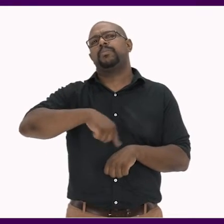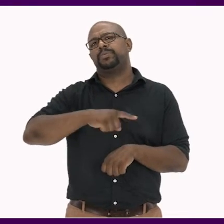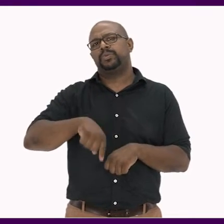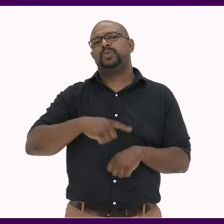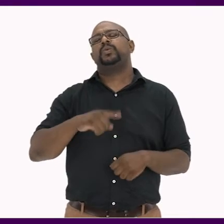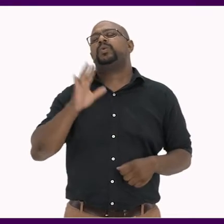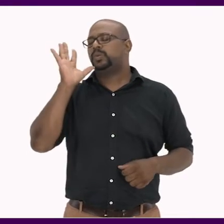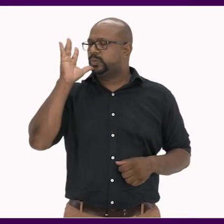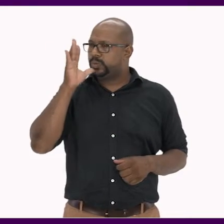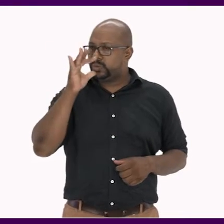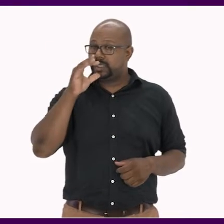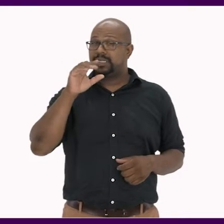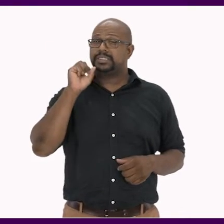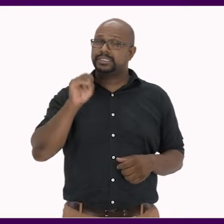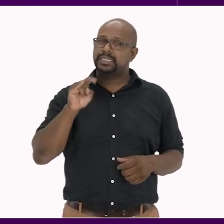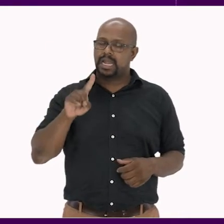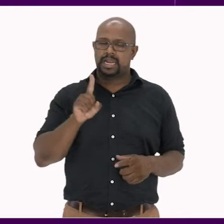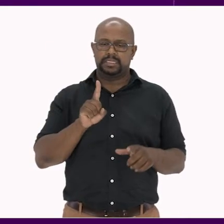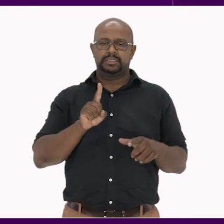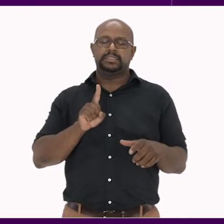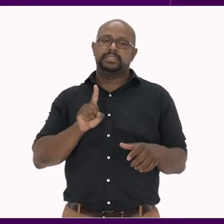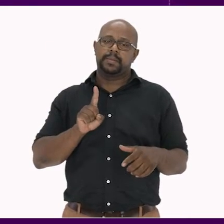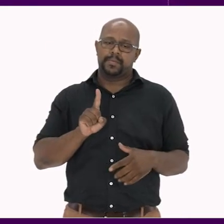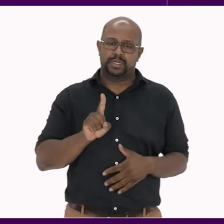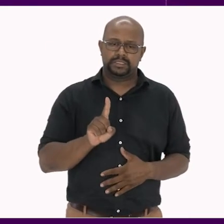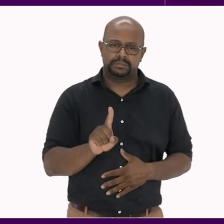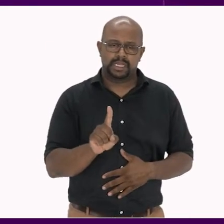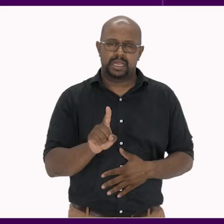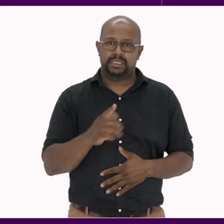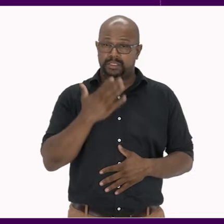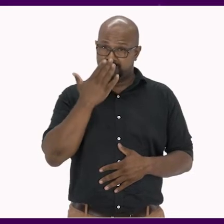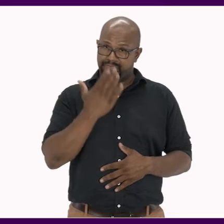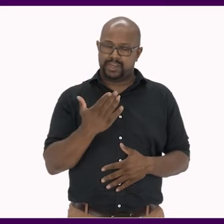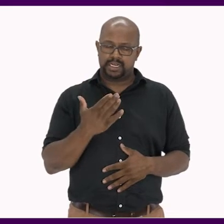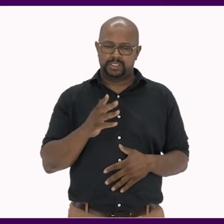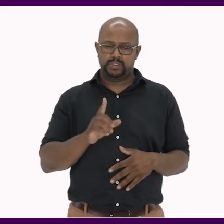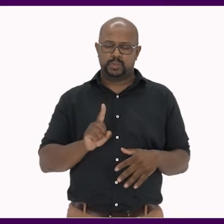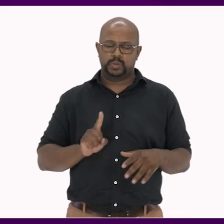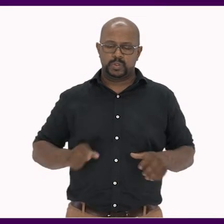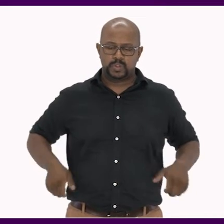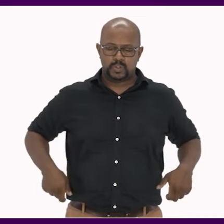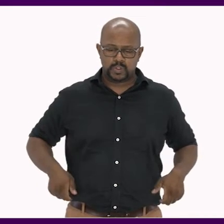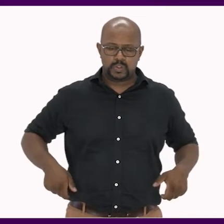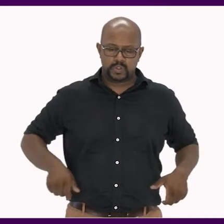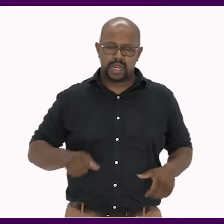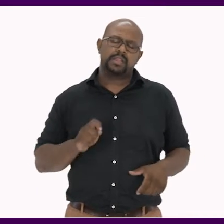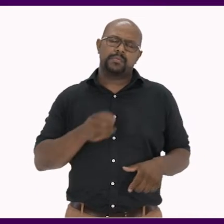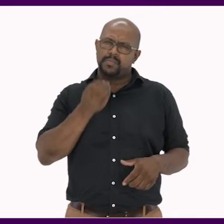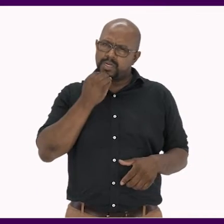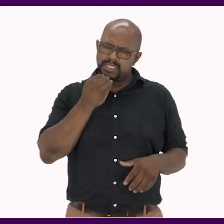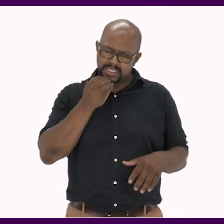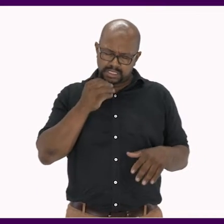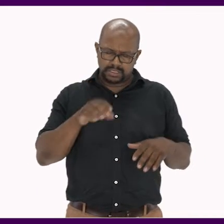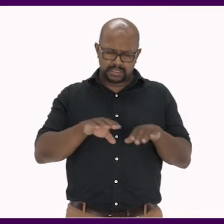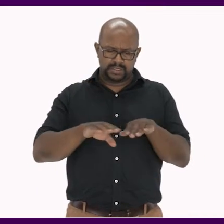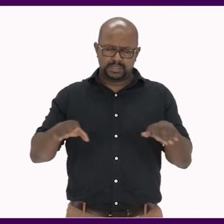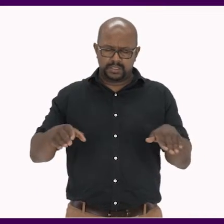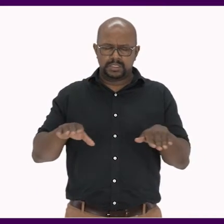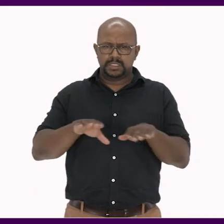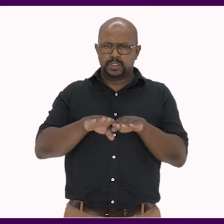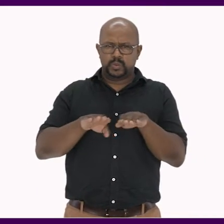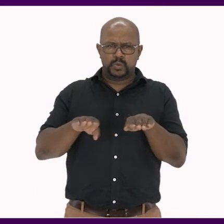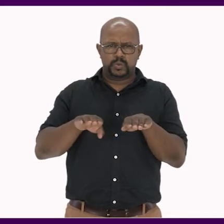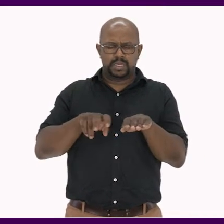tempo, né? E se ela se aproximar de frente e poder até entrar um pouquinho com